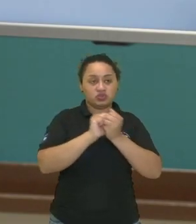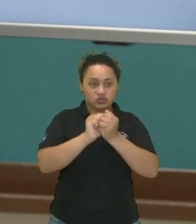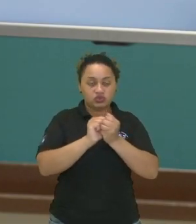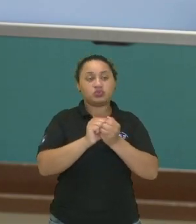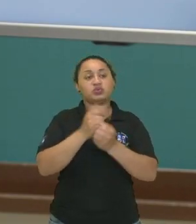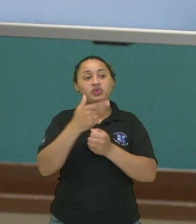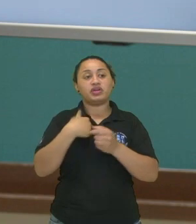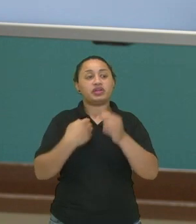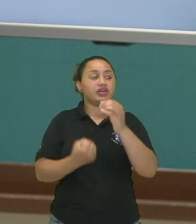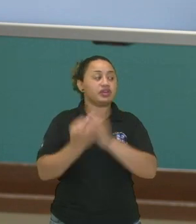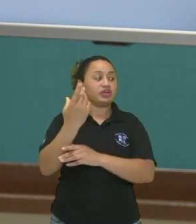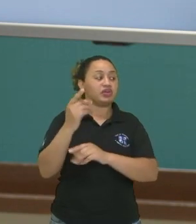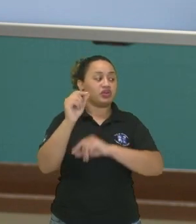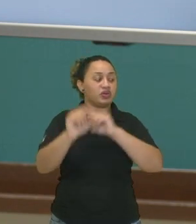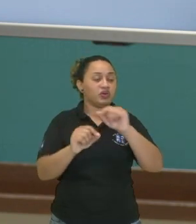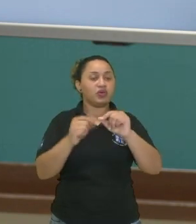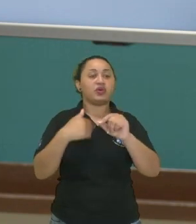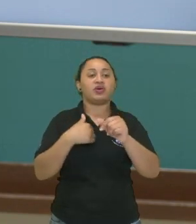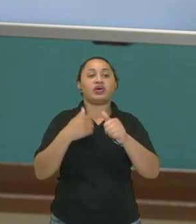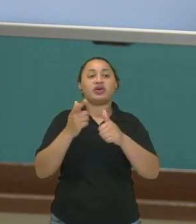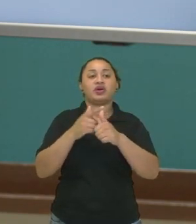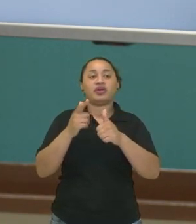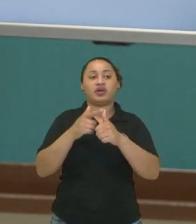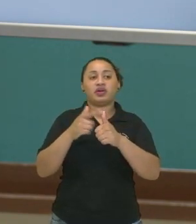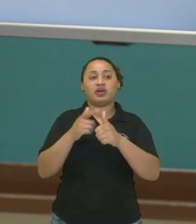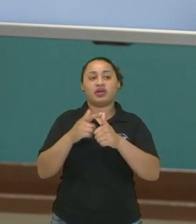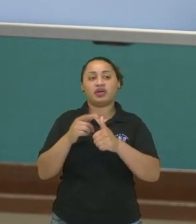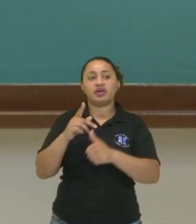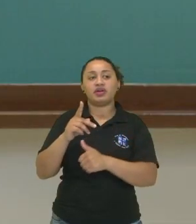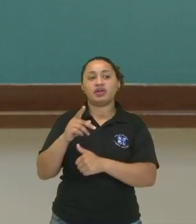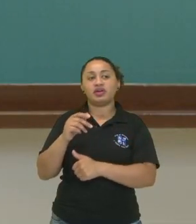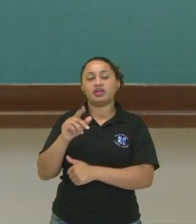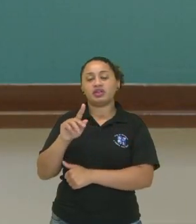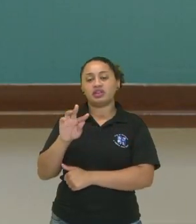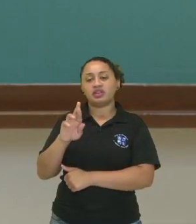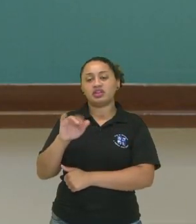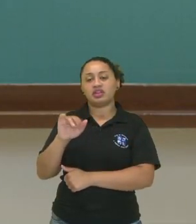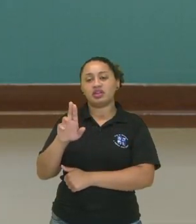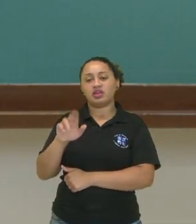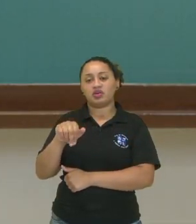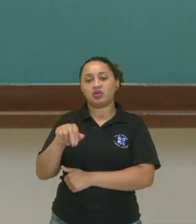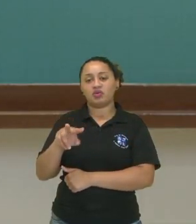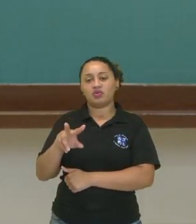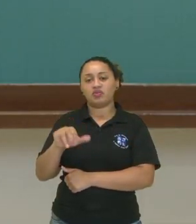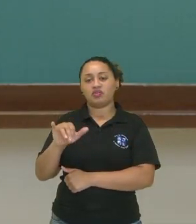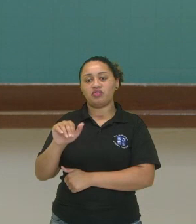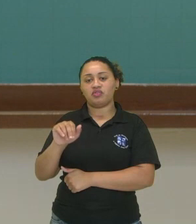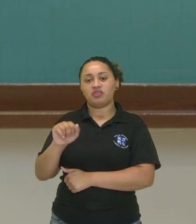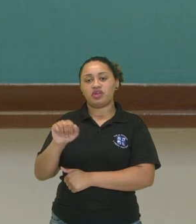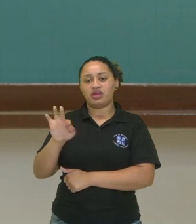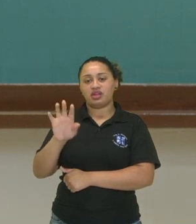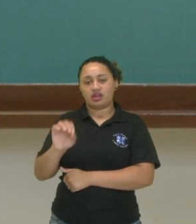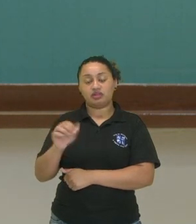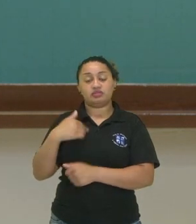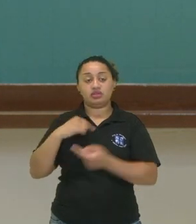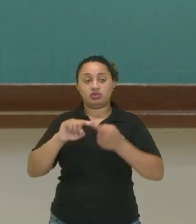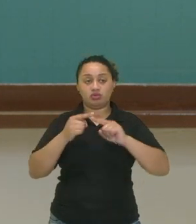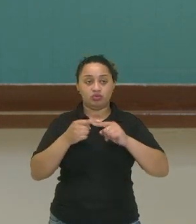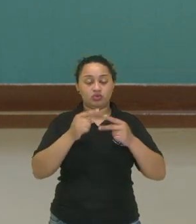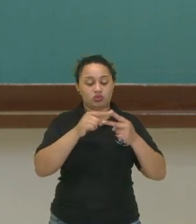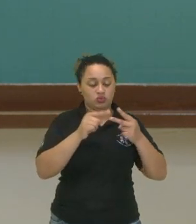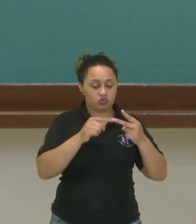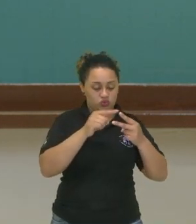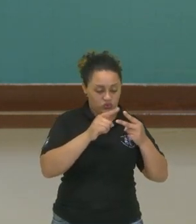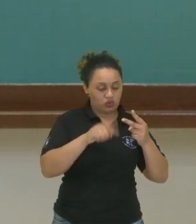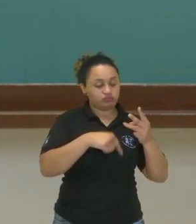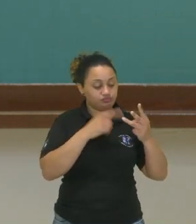e formou com eles o primeiro triunvirato. Esse acordo, então, com o general Pompeu e com o general